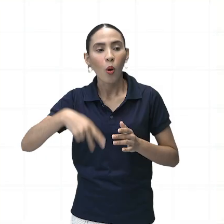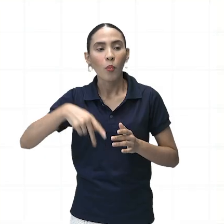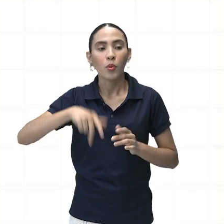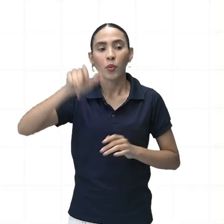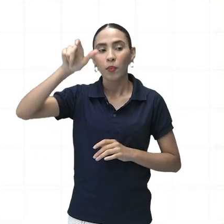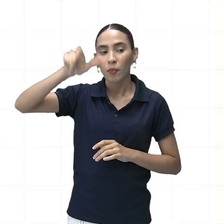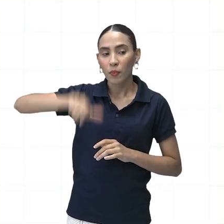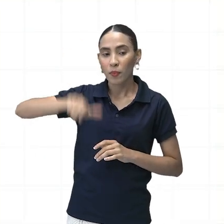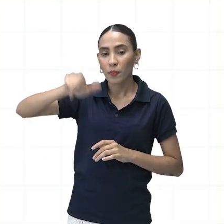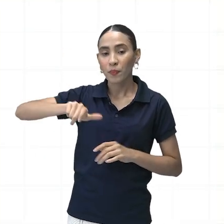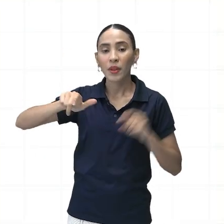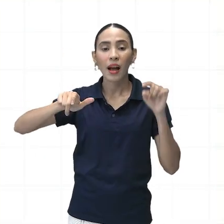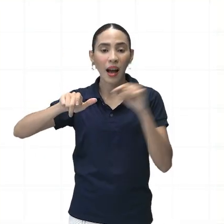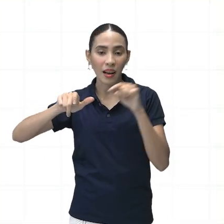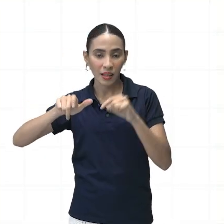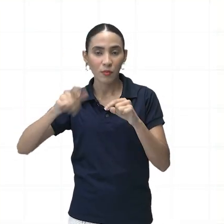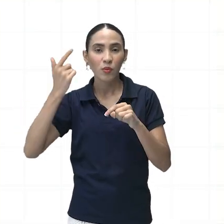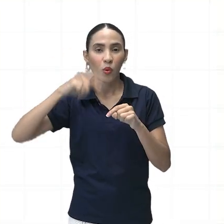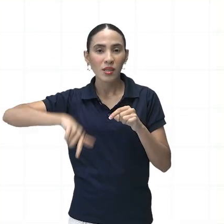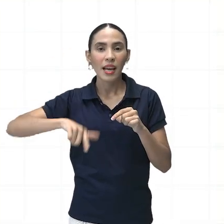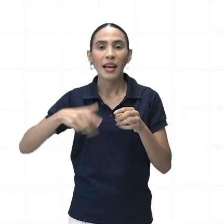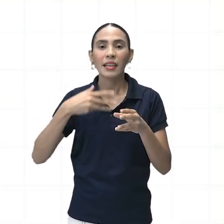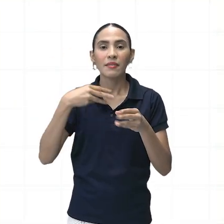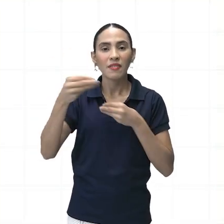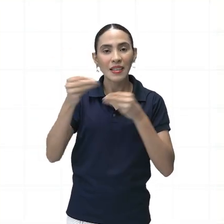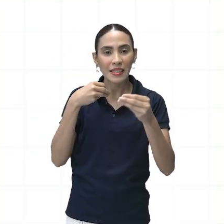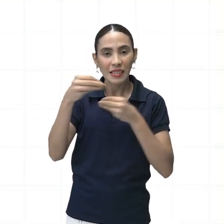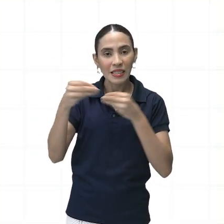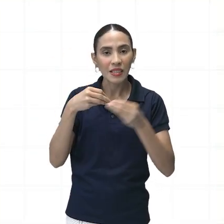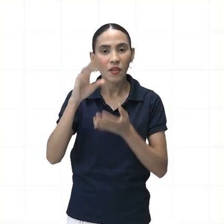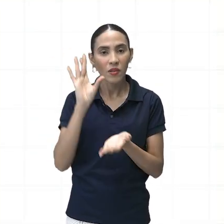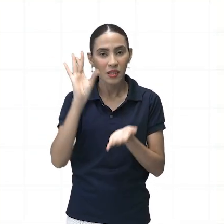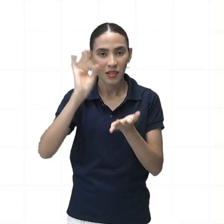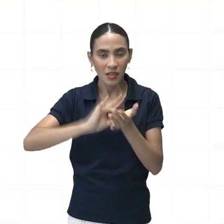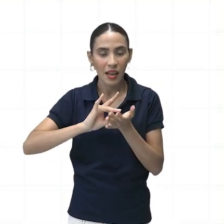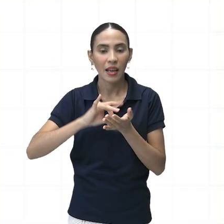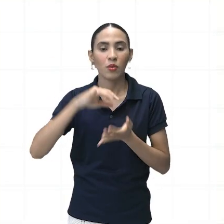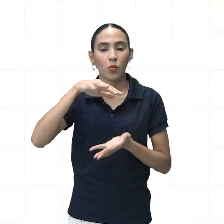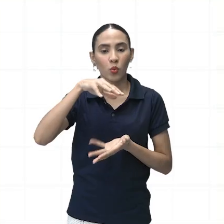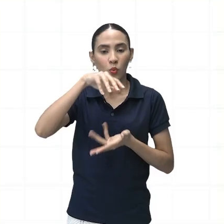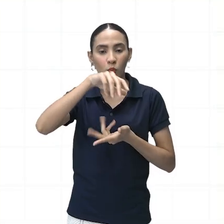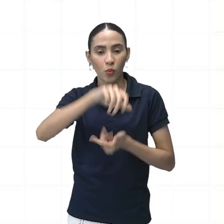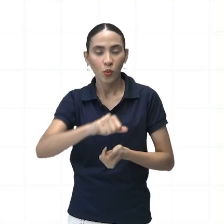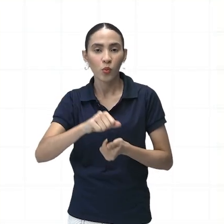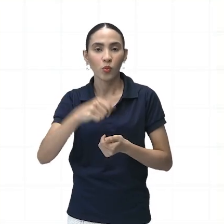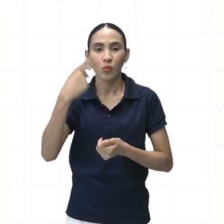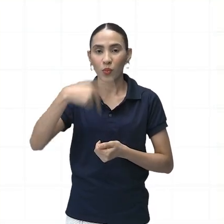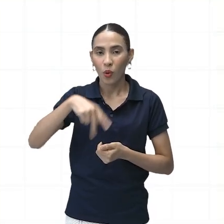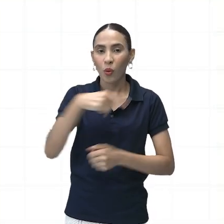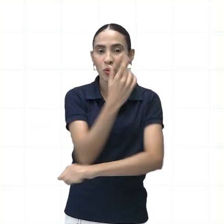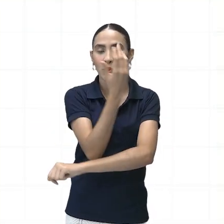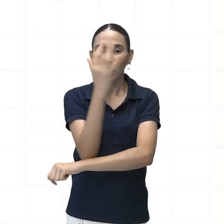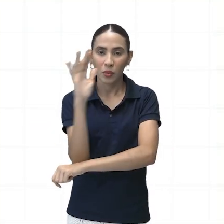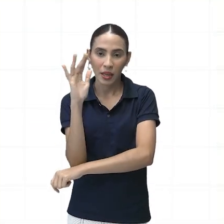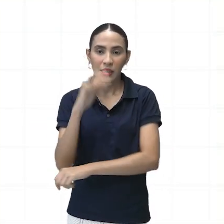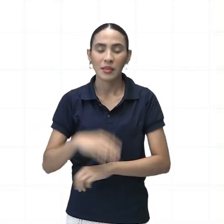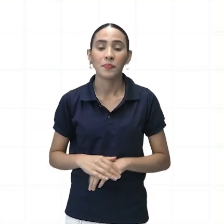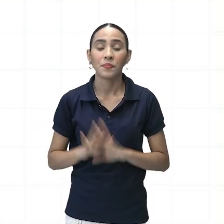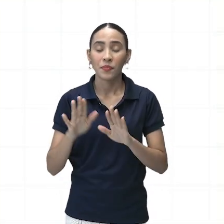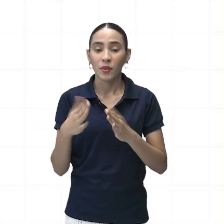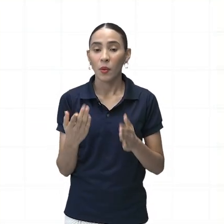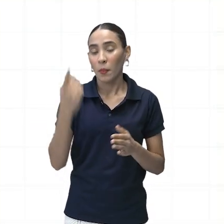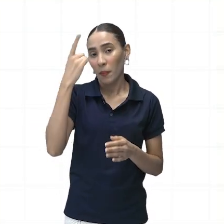realidade palpável, concreta, no plano da natureza.